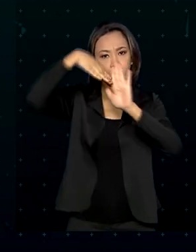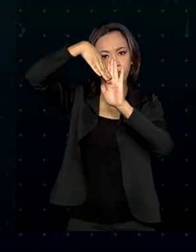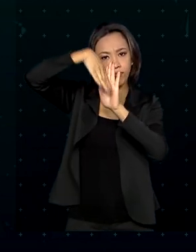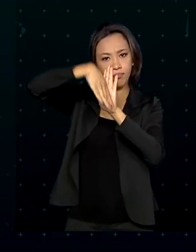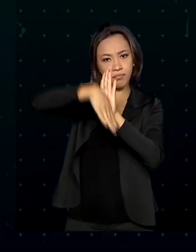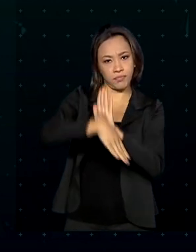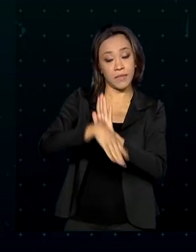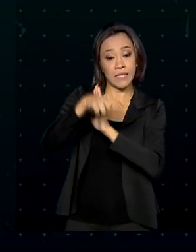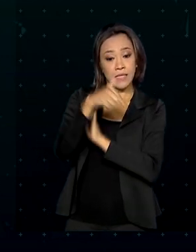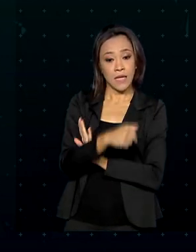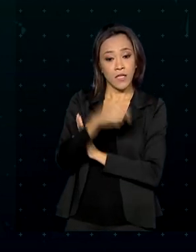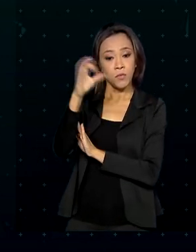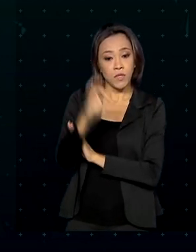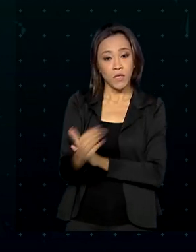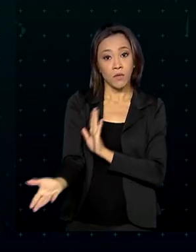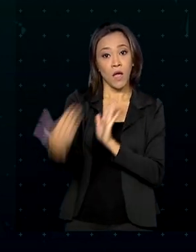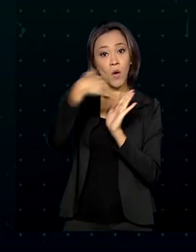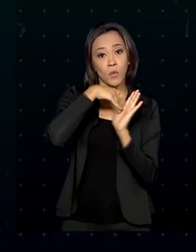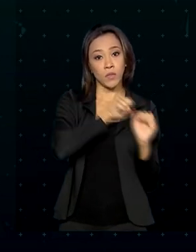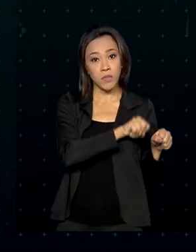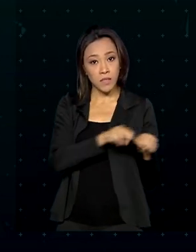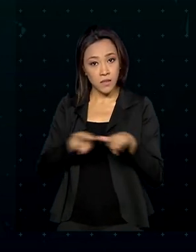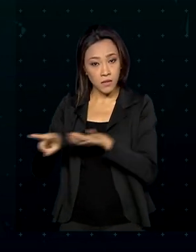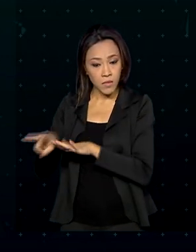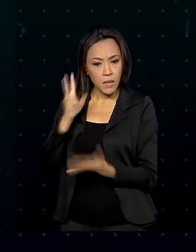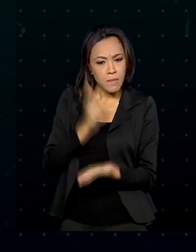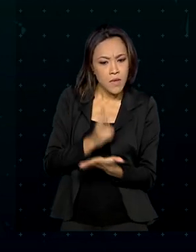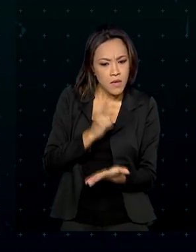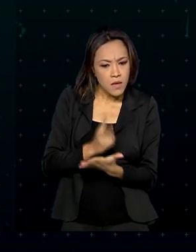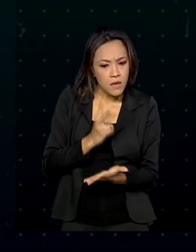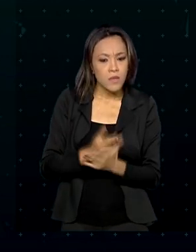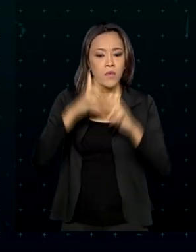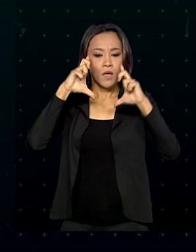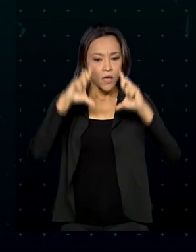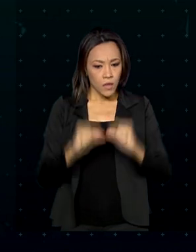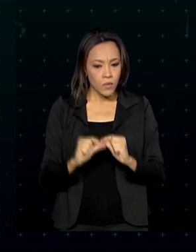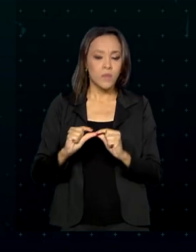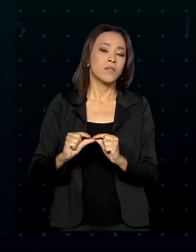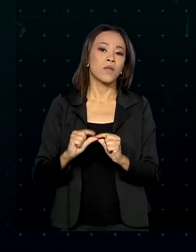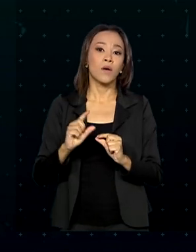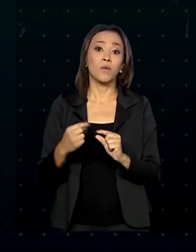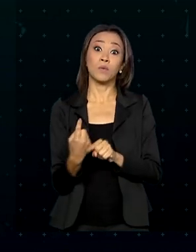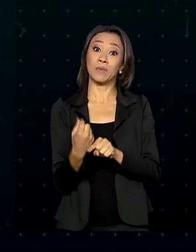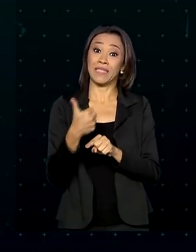7% na última semana, mesma redução apresentada nos 14 dias anteriores.